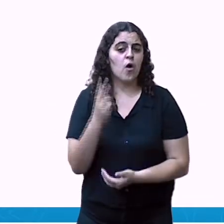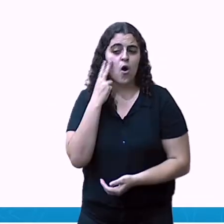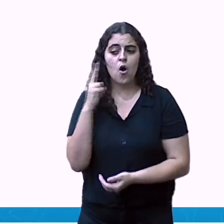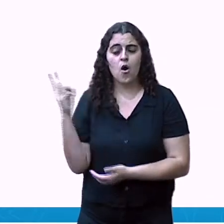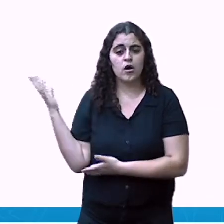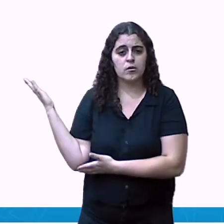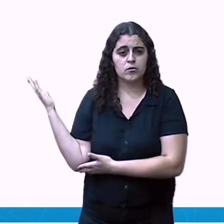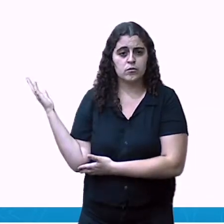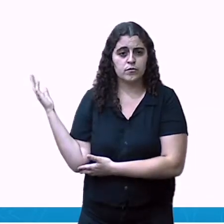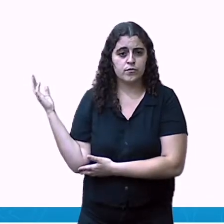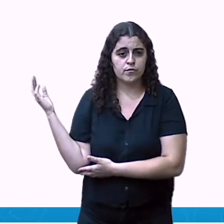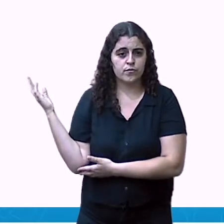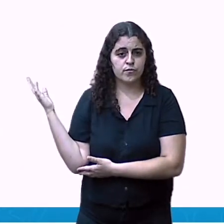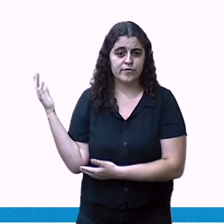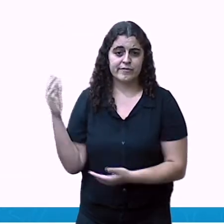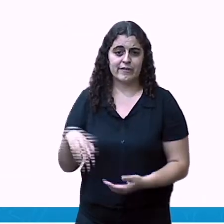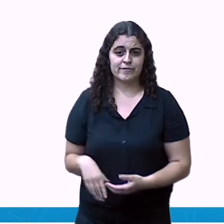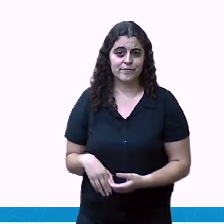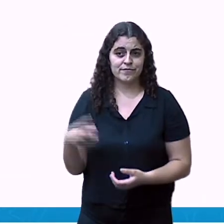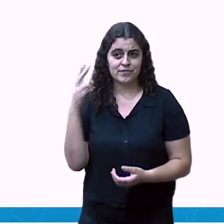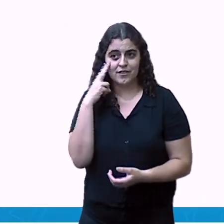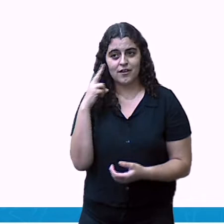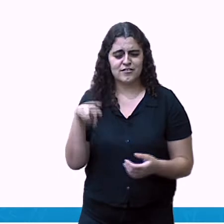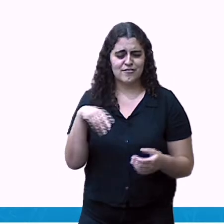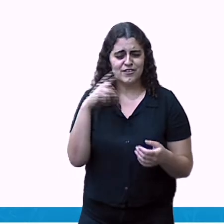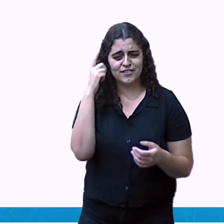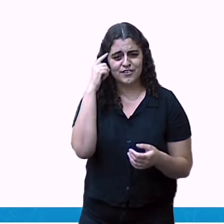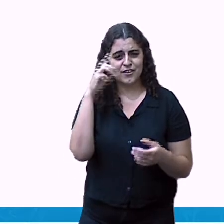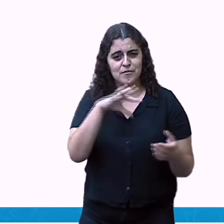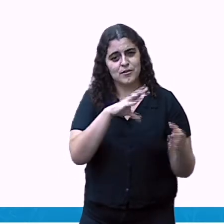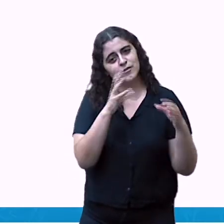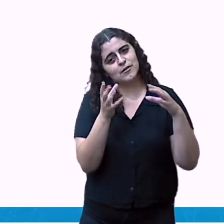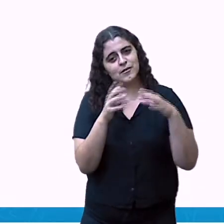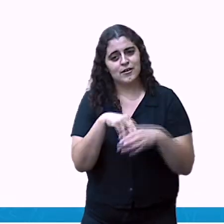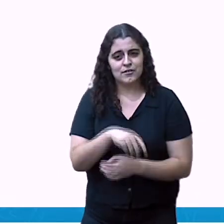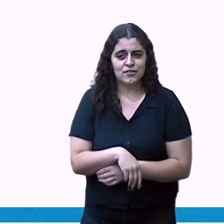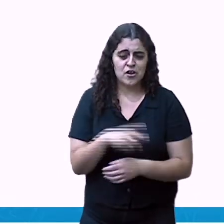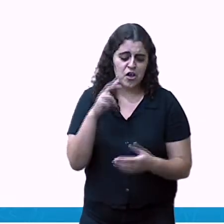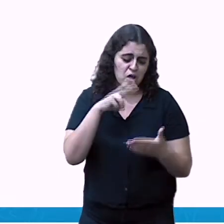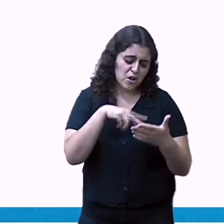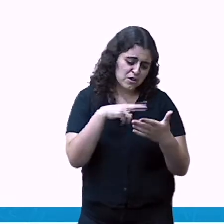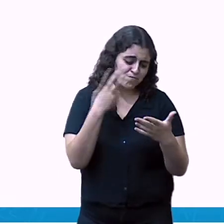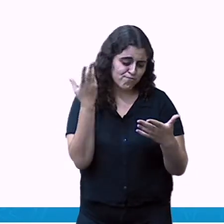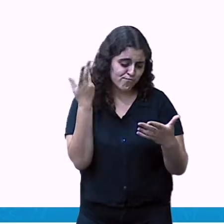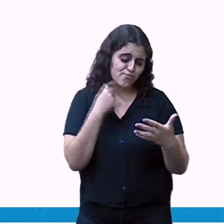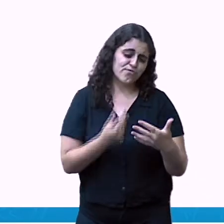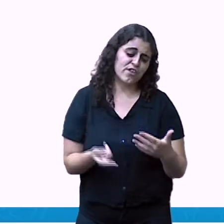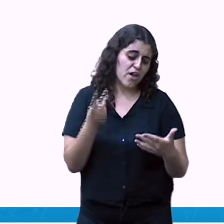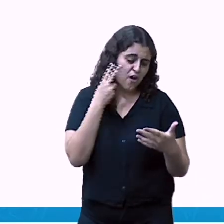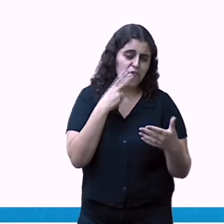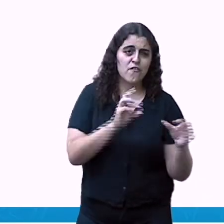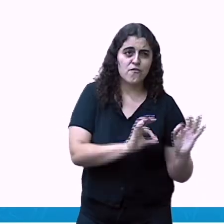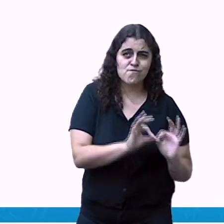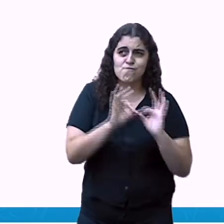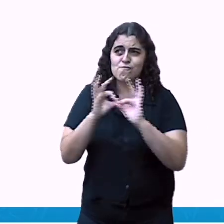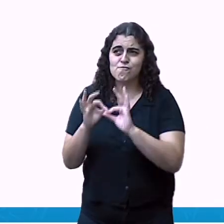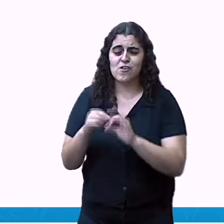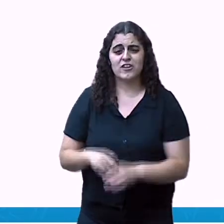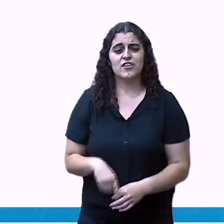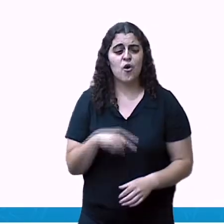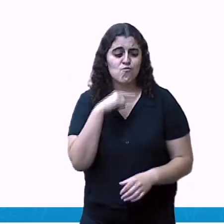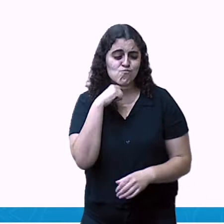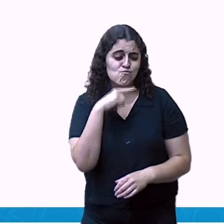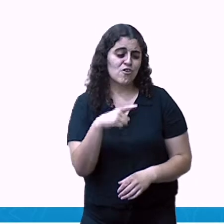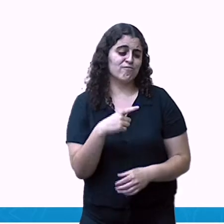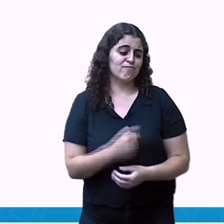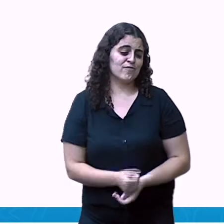Vamos ver? Olha, parece que eu estou de cabeça para baixo, eu li, eu reli, eu revi a aula e eu ainda continuo